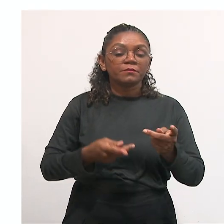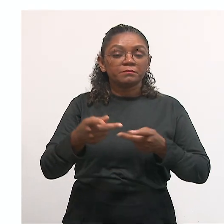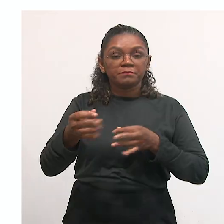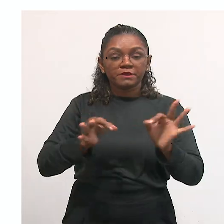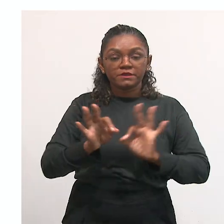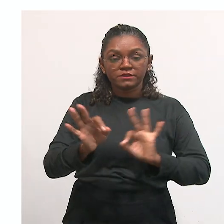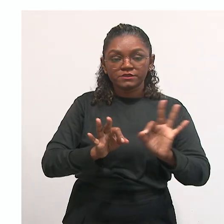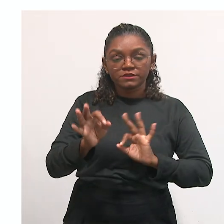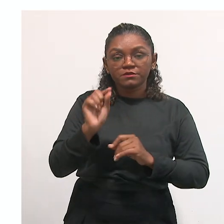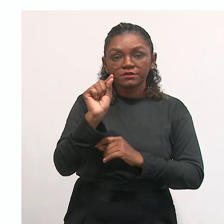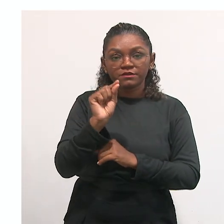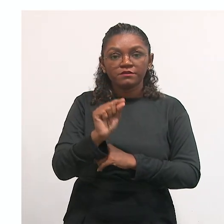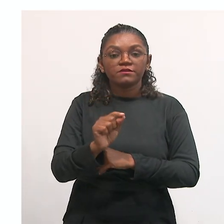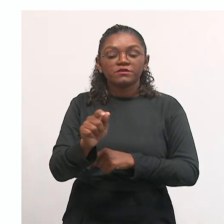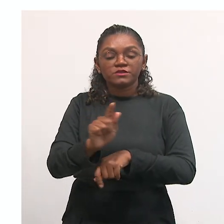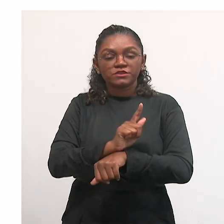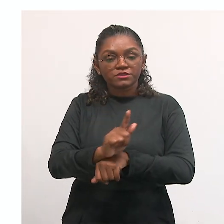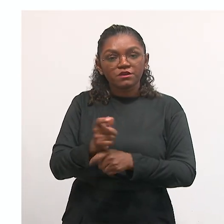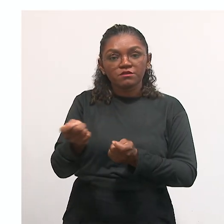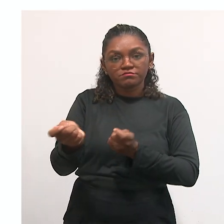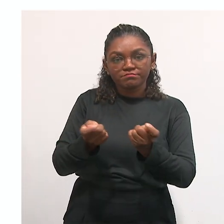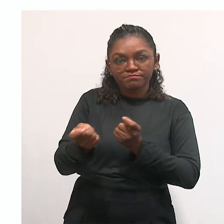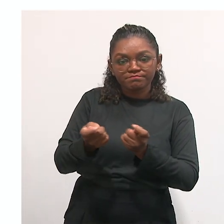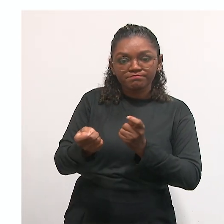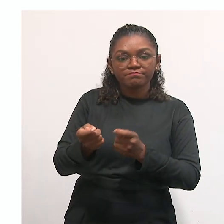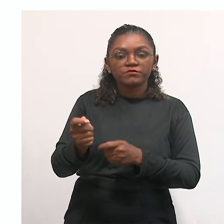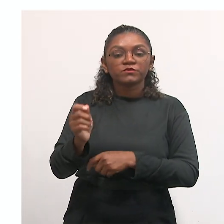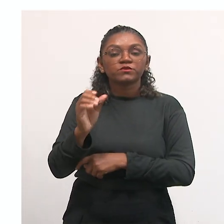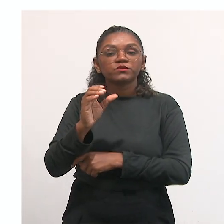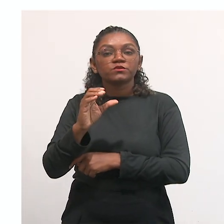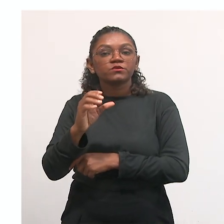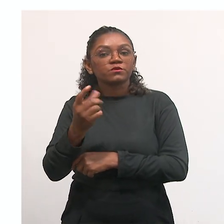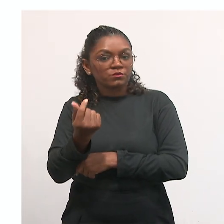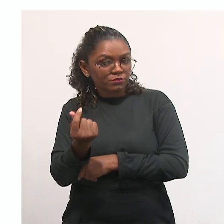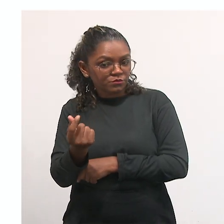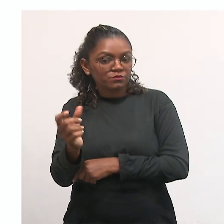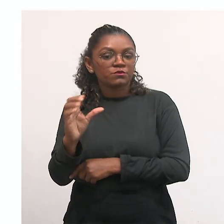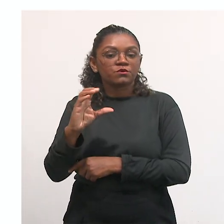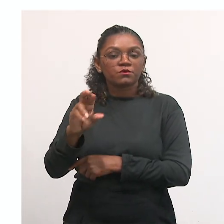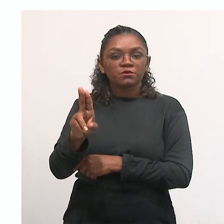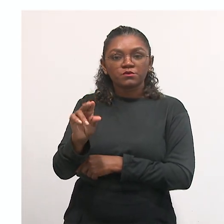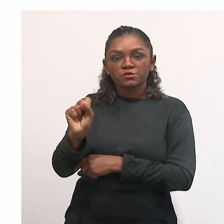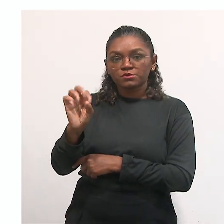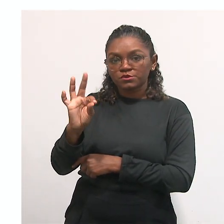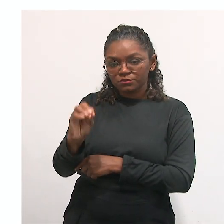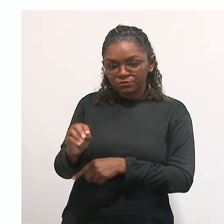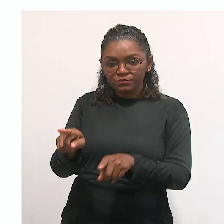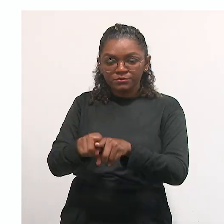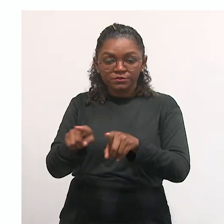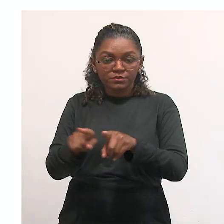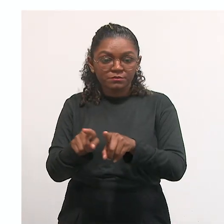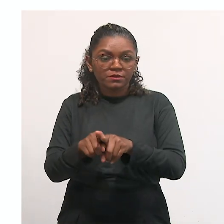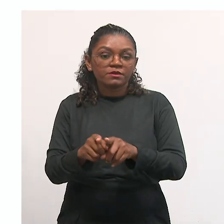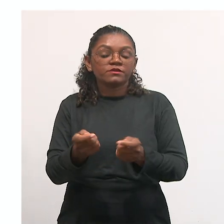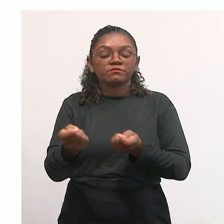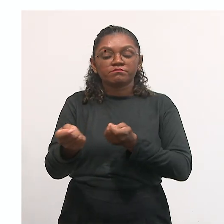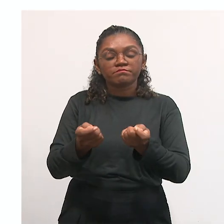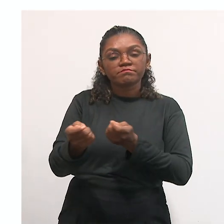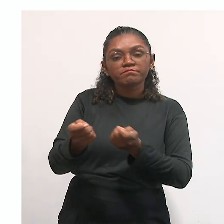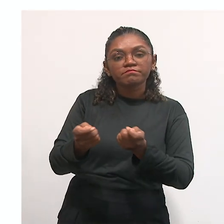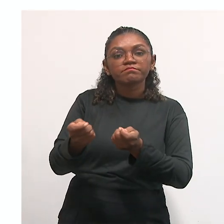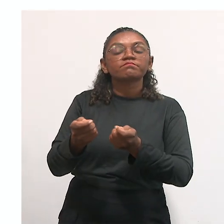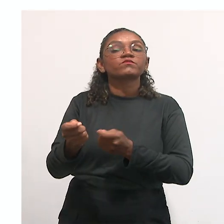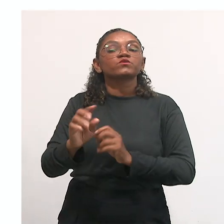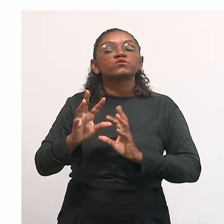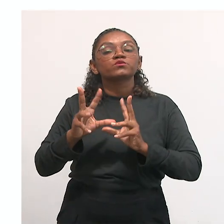a gestão do custo, definir políticas, procedimentos e a documentação para planejar, gerenciar, executar e